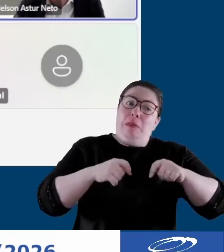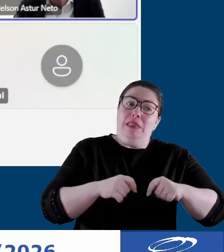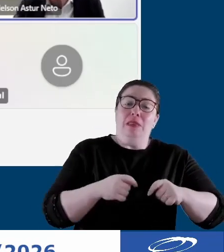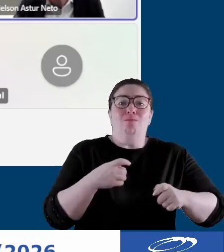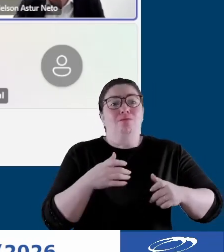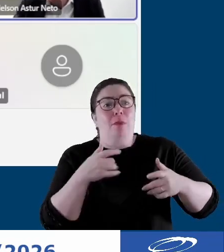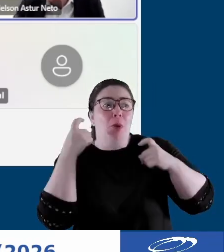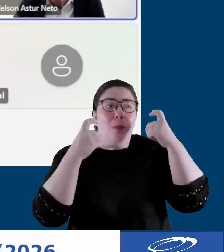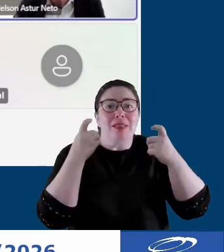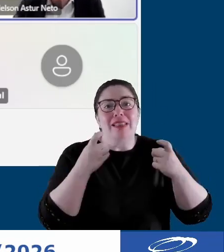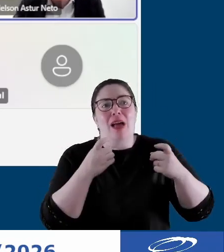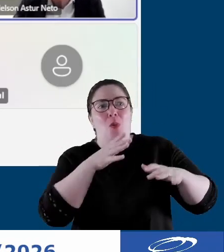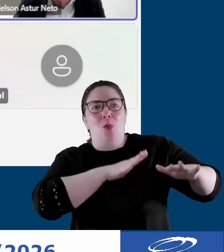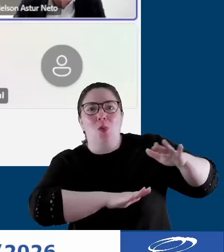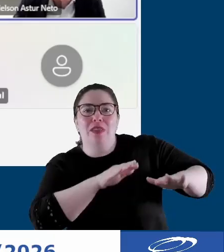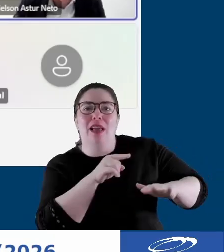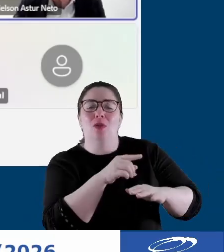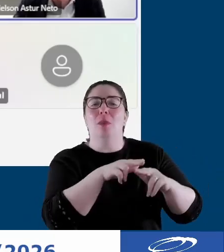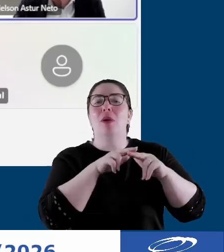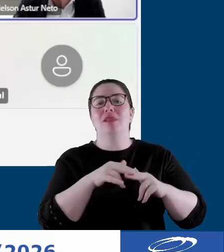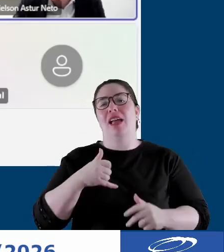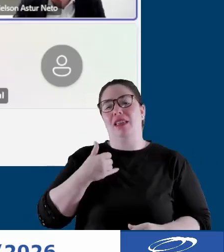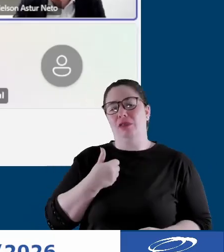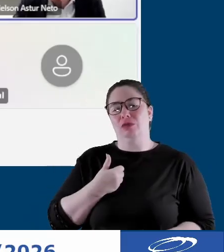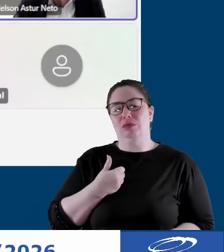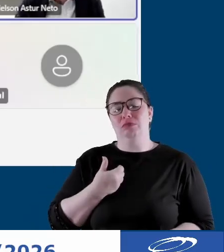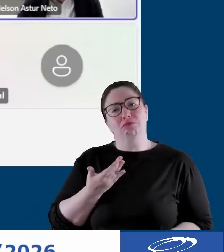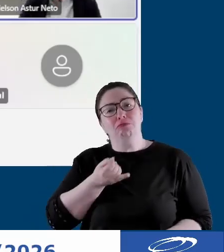de infecção. Agora, se um paciente mais velho tem uma